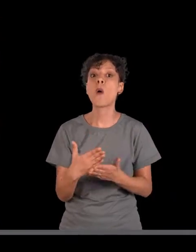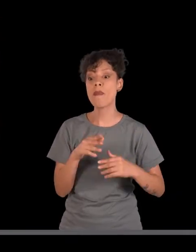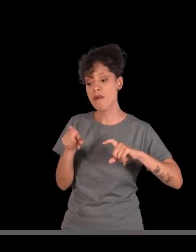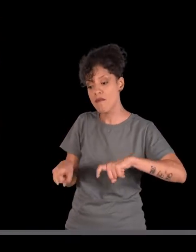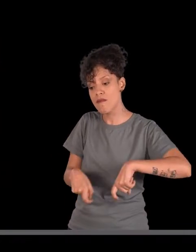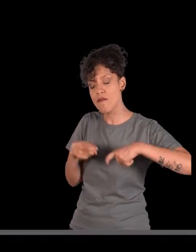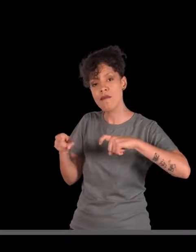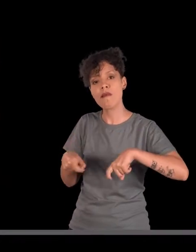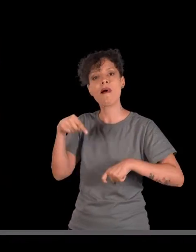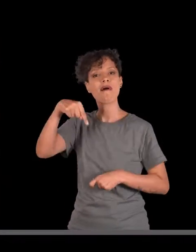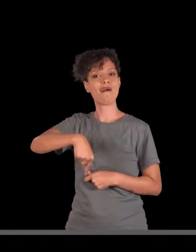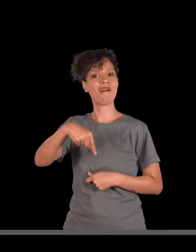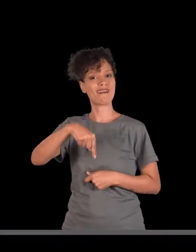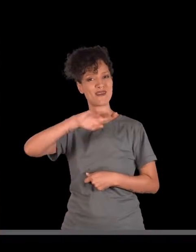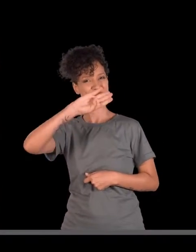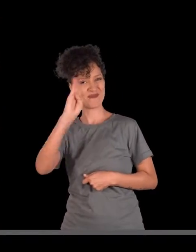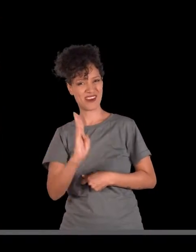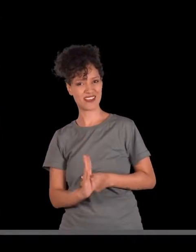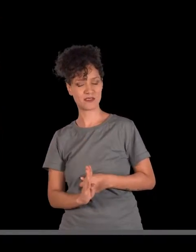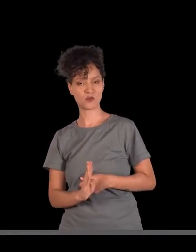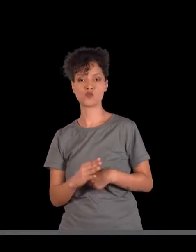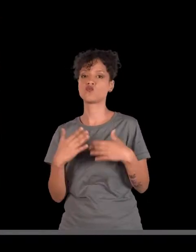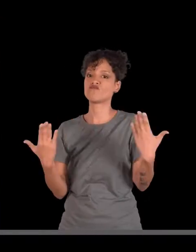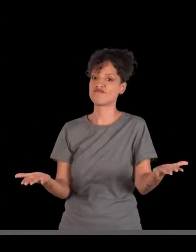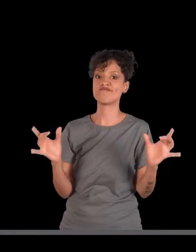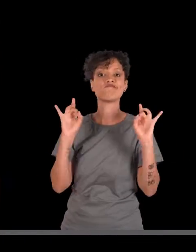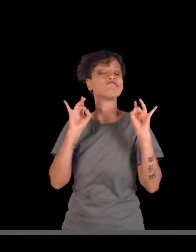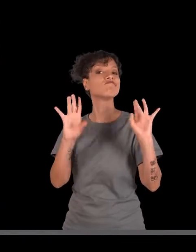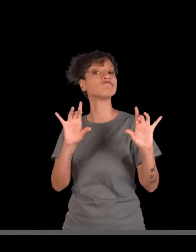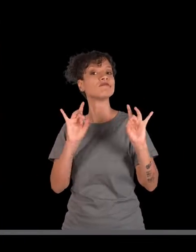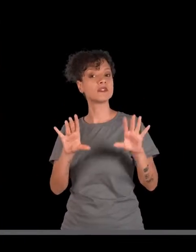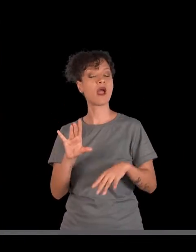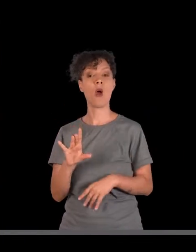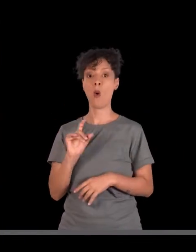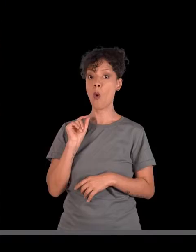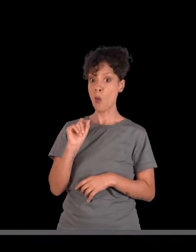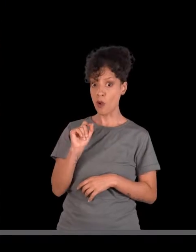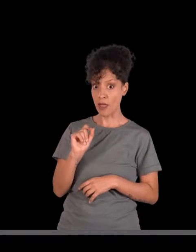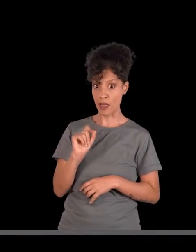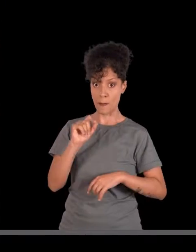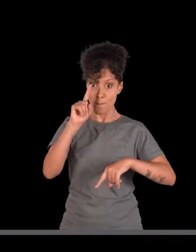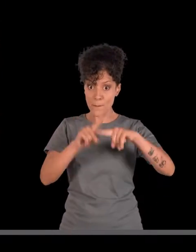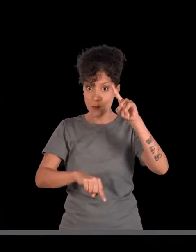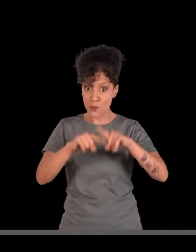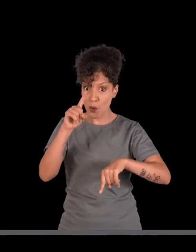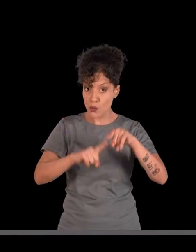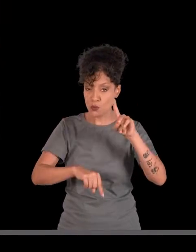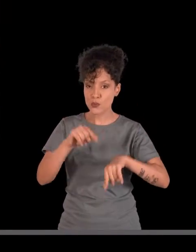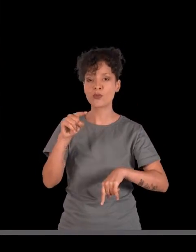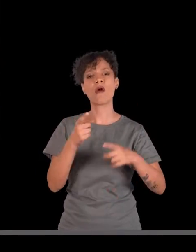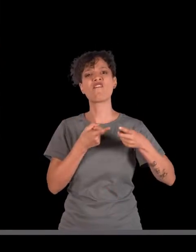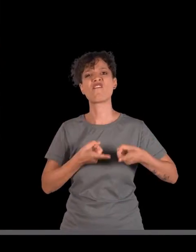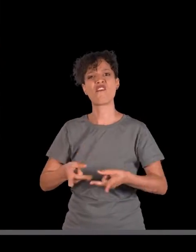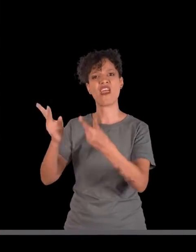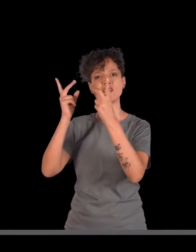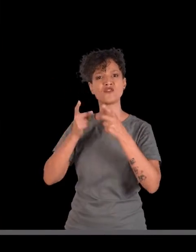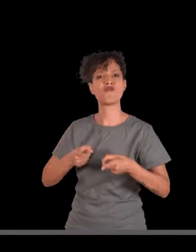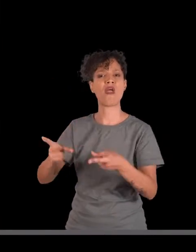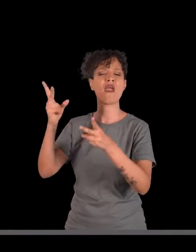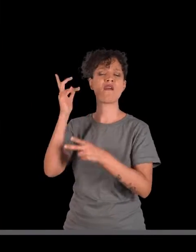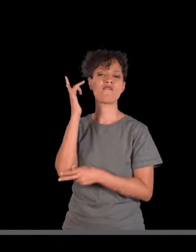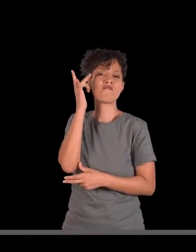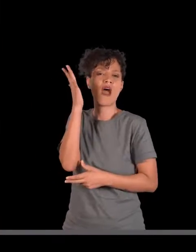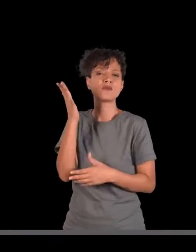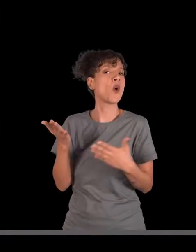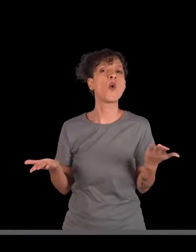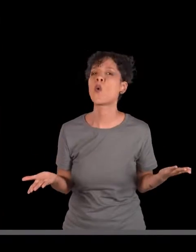desenvolvida a agricultura aqui no Brasil. E em especial vão desenvolver uma agricultura para gerar um produto que consiga vender com